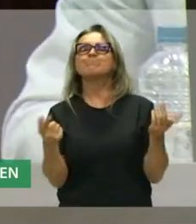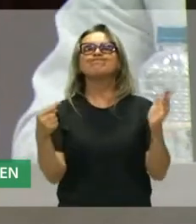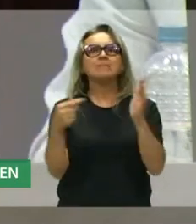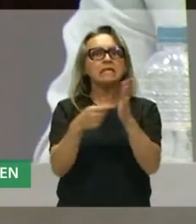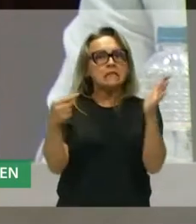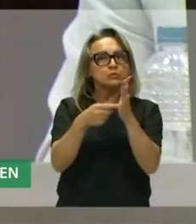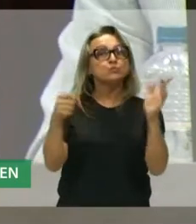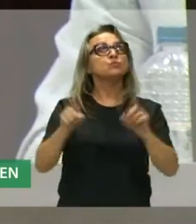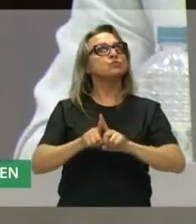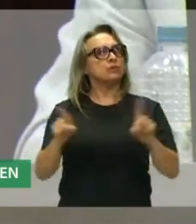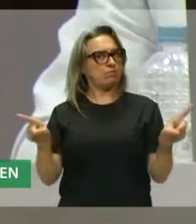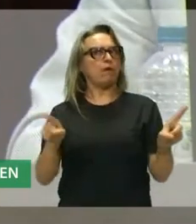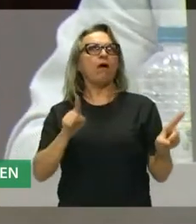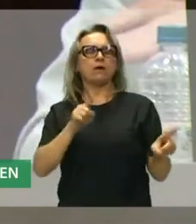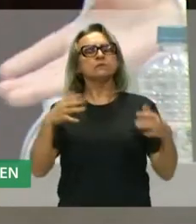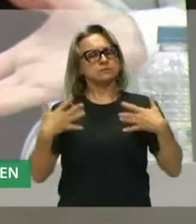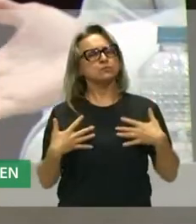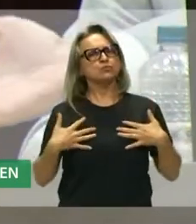nos orgulham, né?